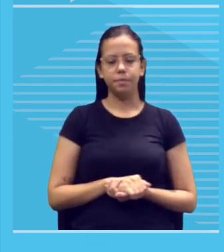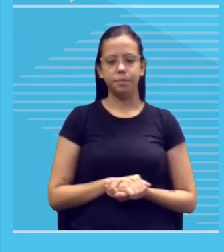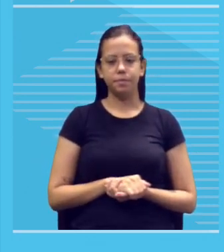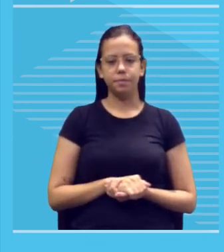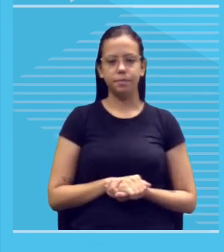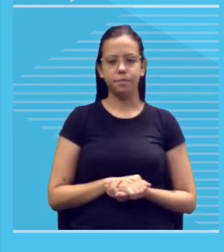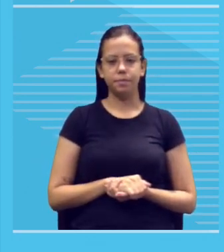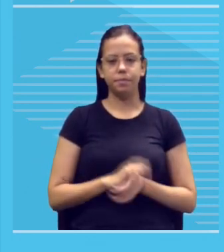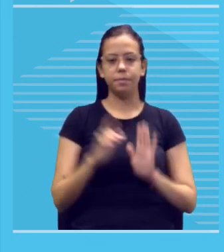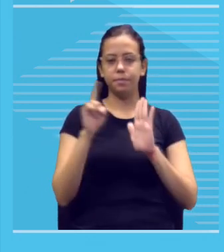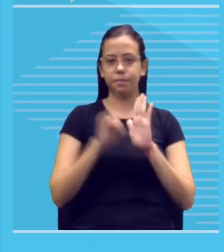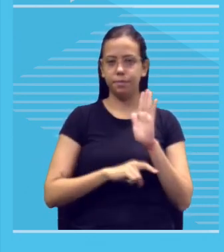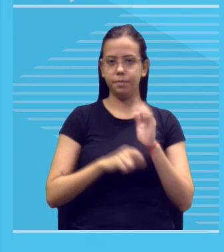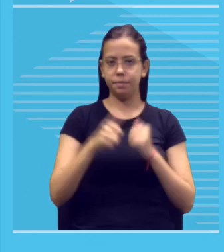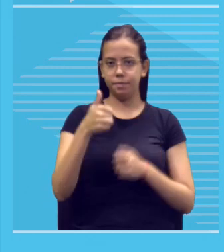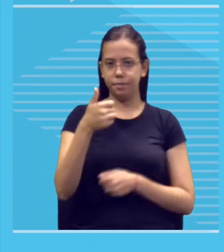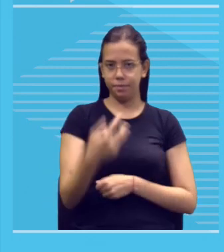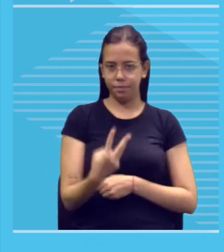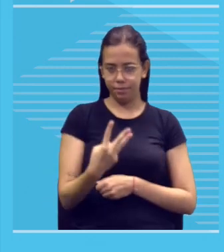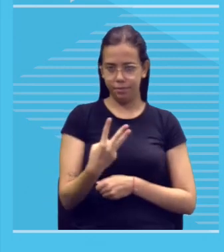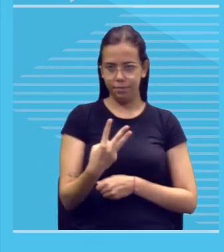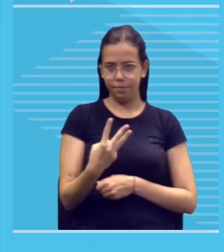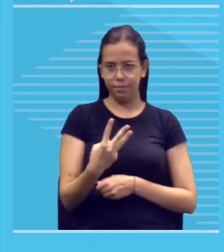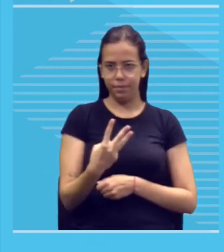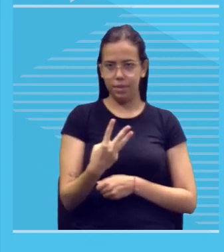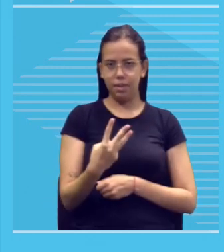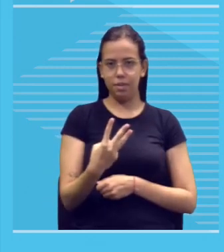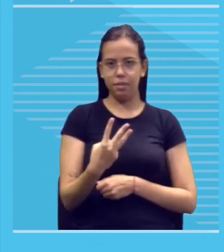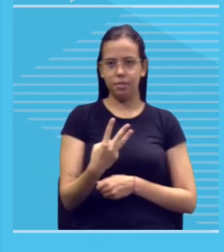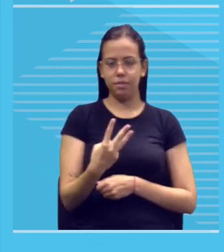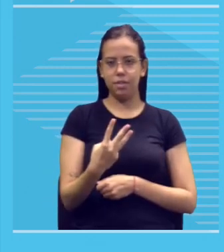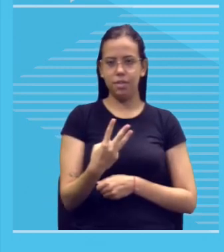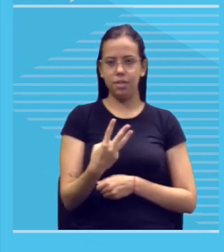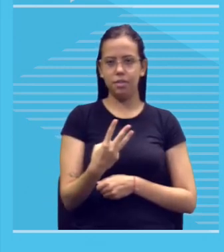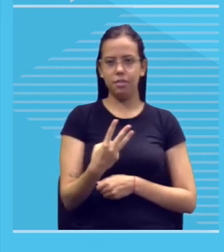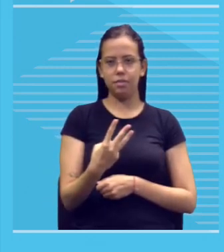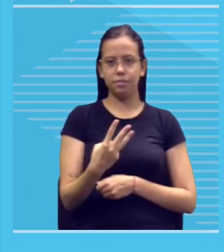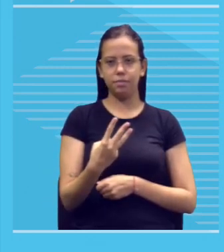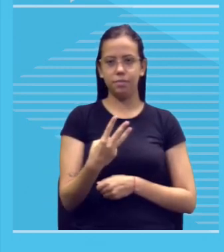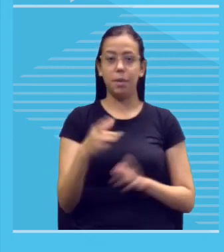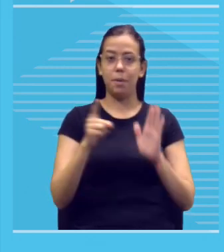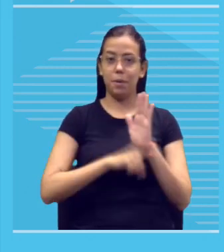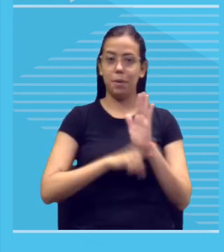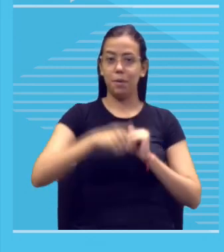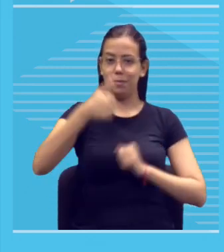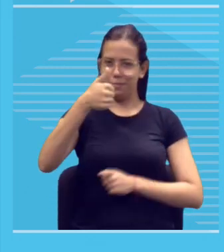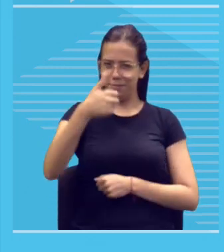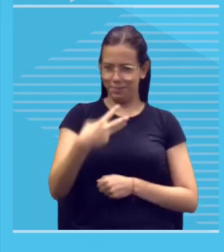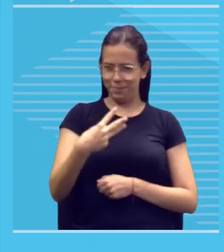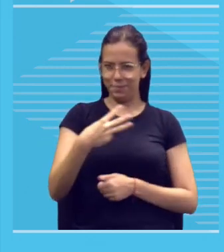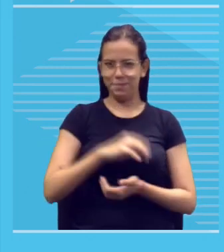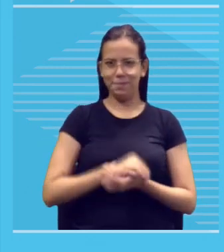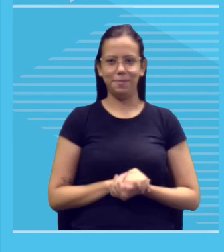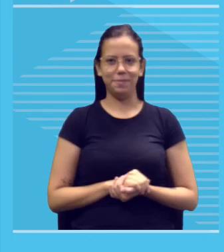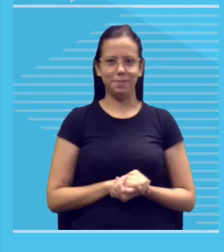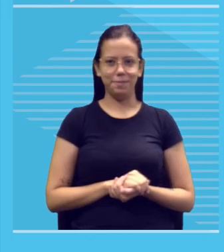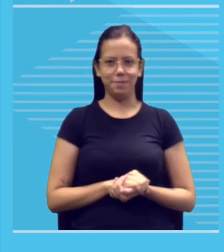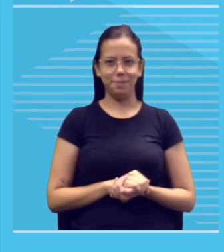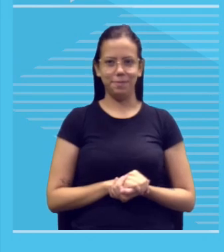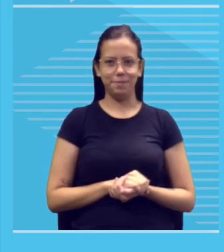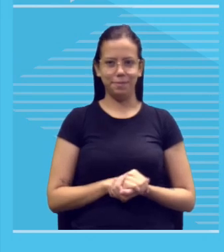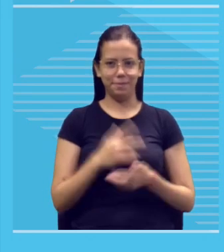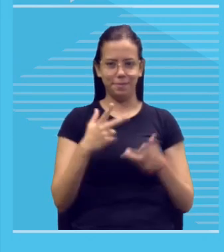menos 13 que é o que tá dizendo no enunciado e o resultado disso foi 12 olha aí